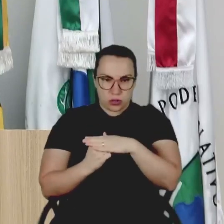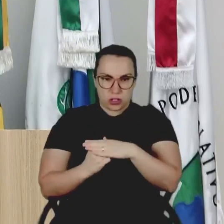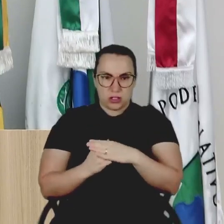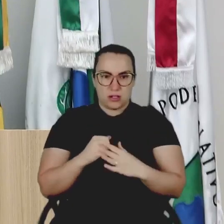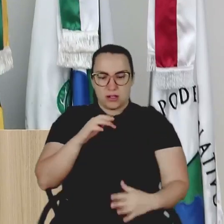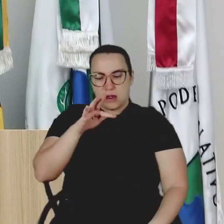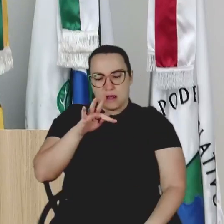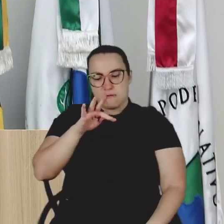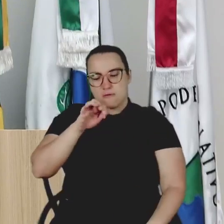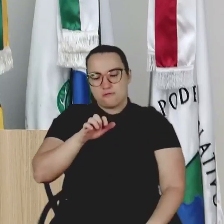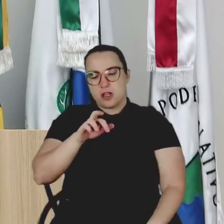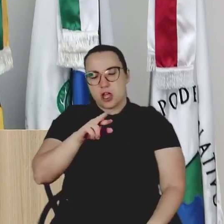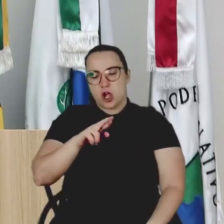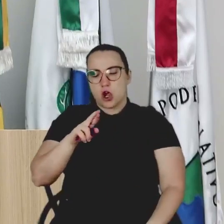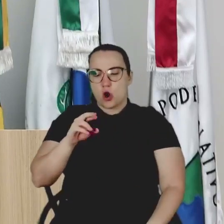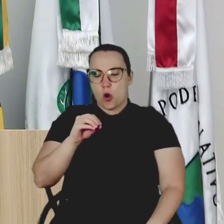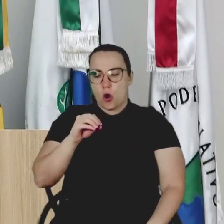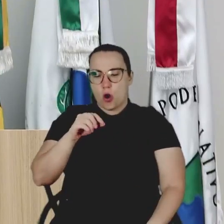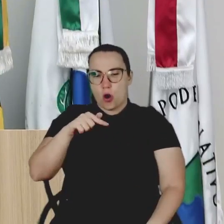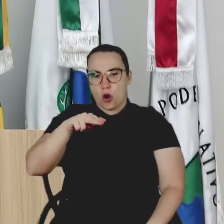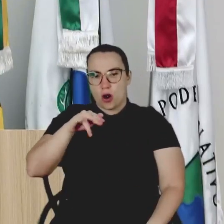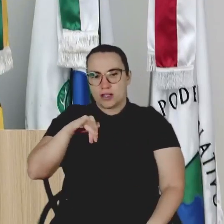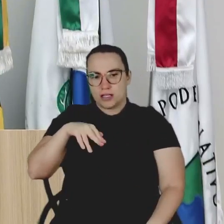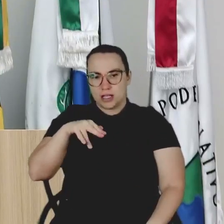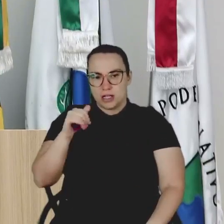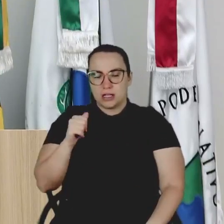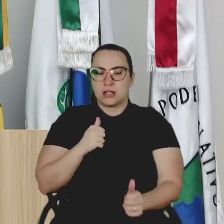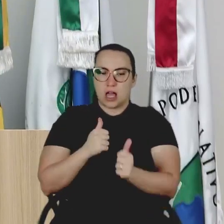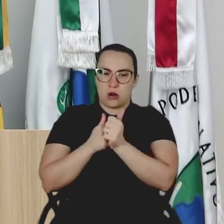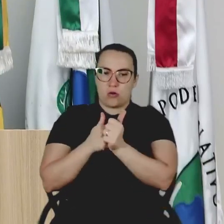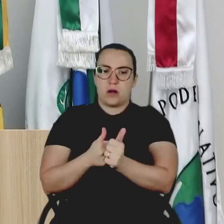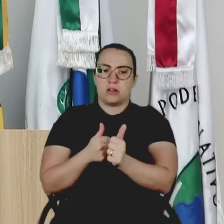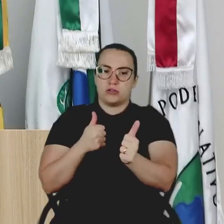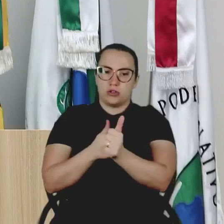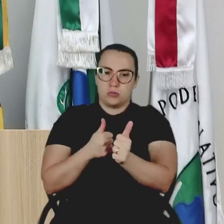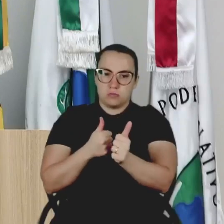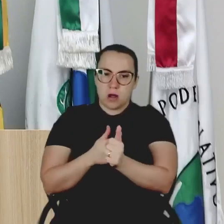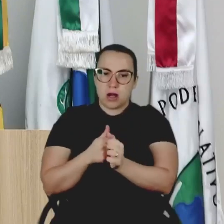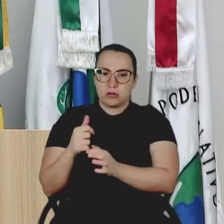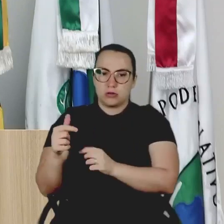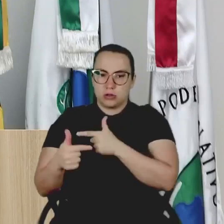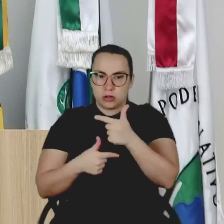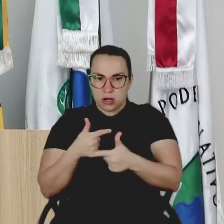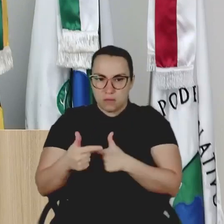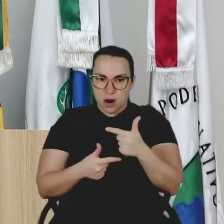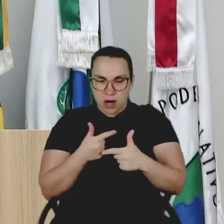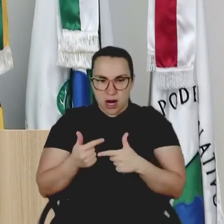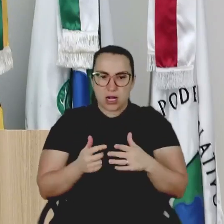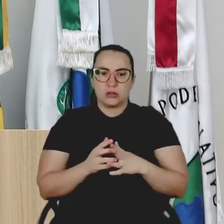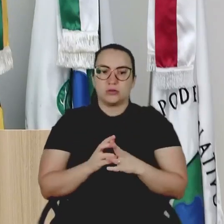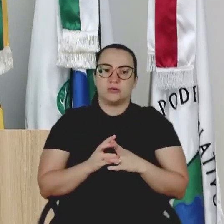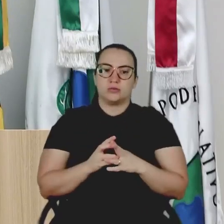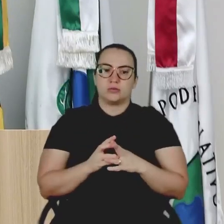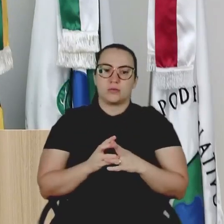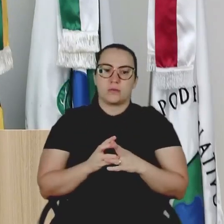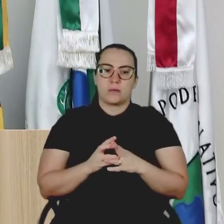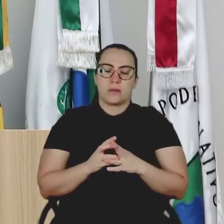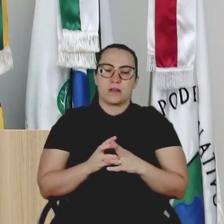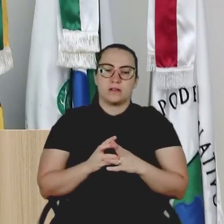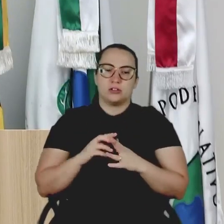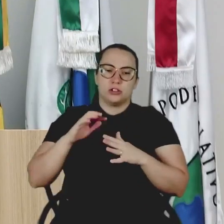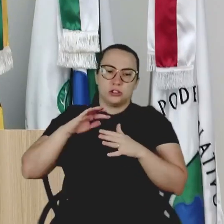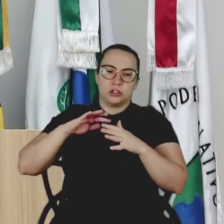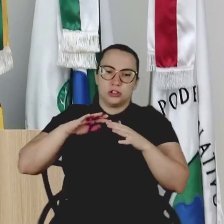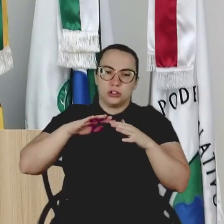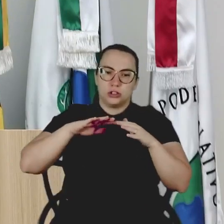ele está acompanhando de perto esse trabalho de reconstituição, da questão de barrancos